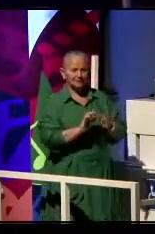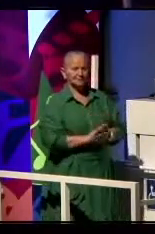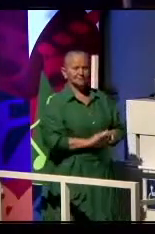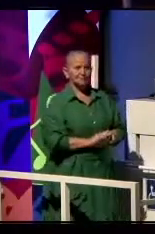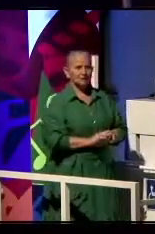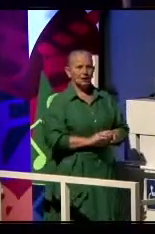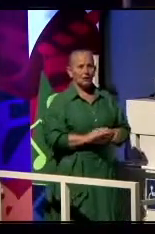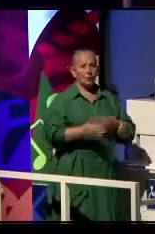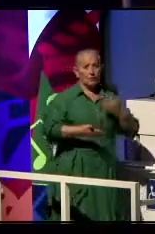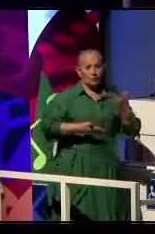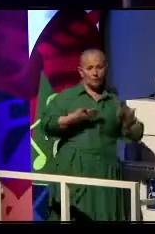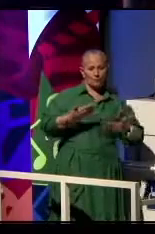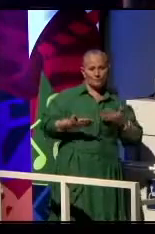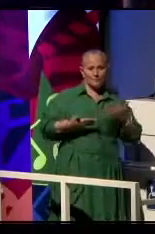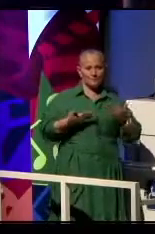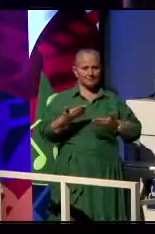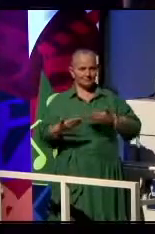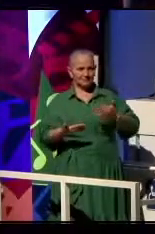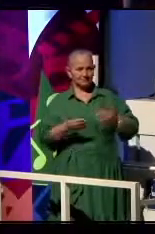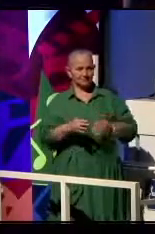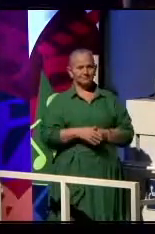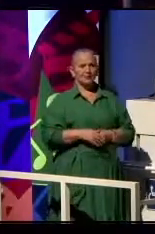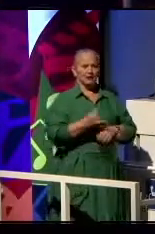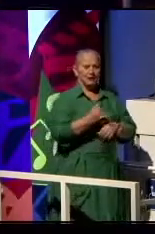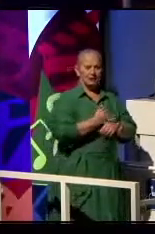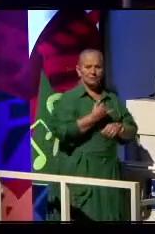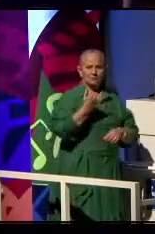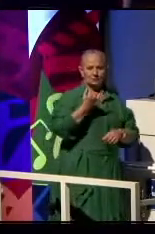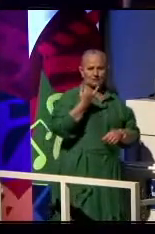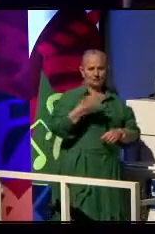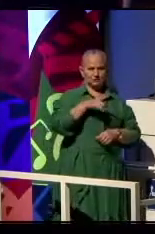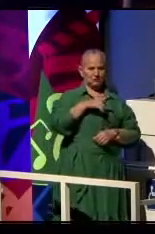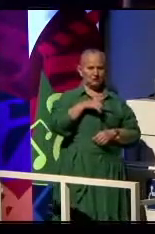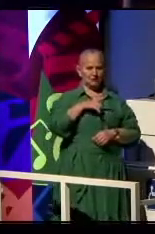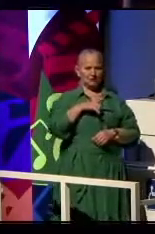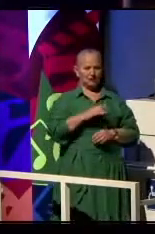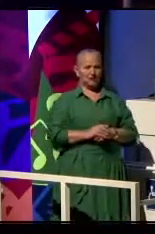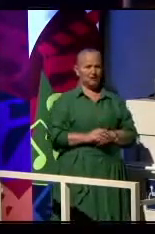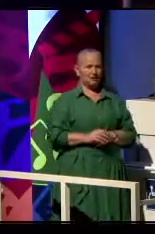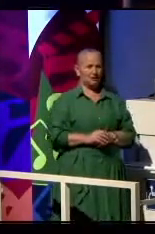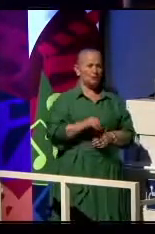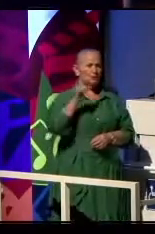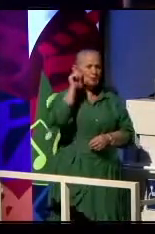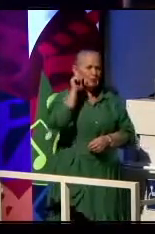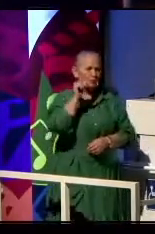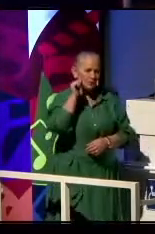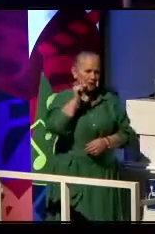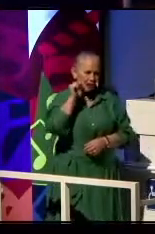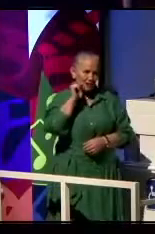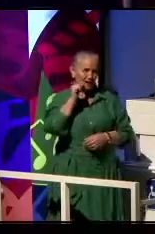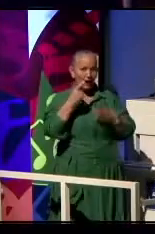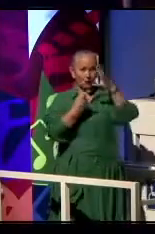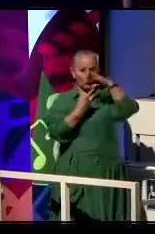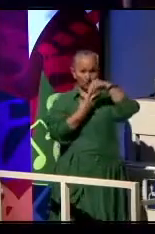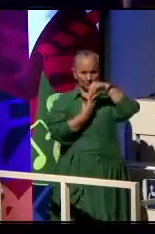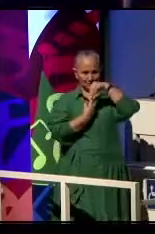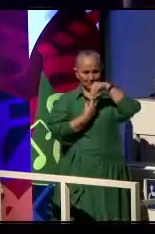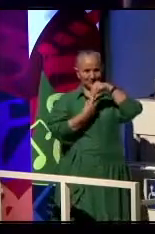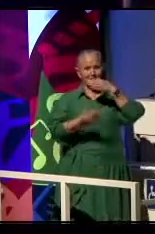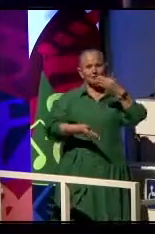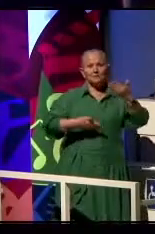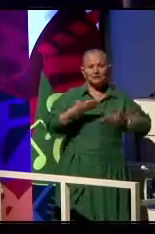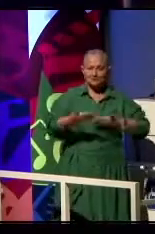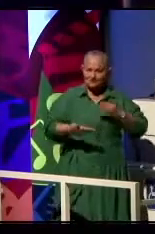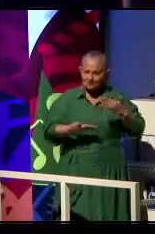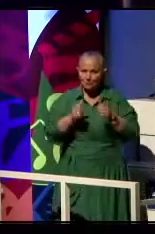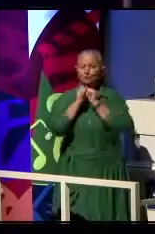esse movimento. Interessante que tem essa foto com a Laide Costa. A Laide Costa é a única mulher que participa da gravação do álbum